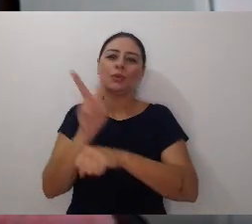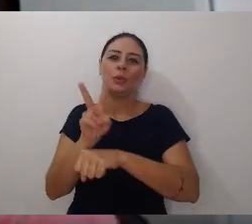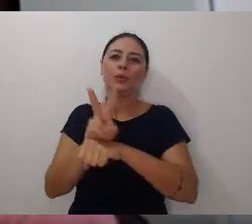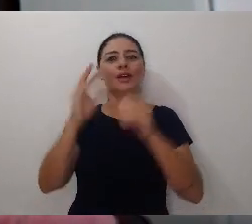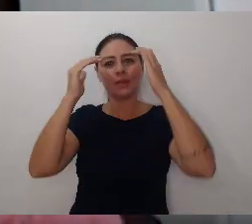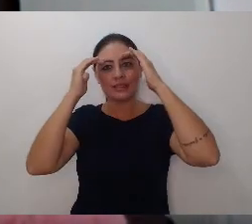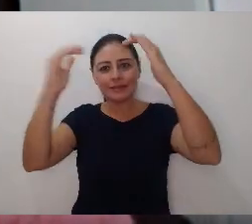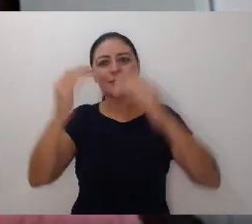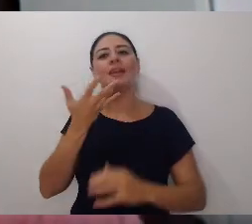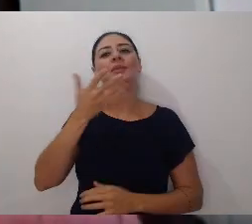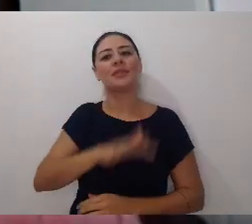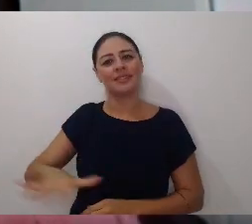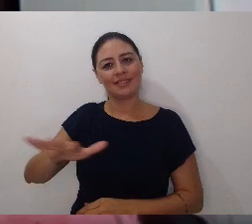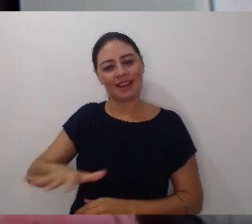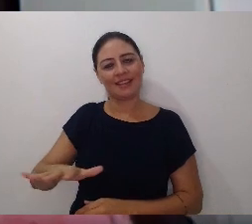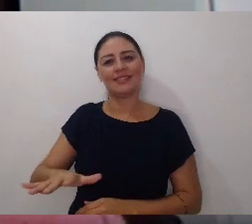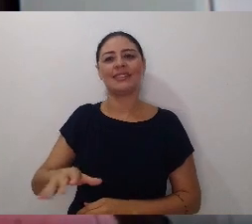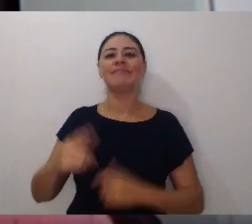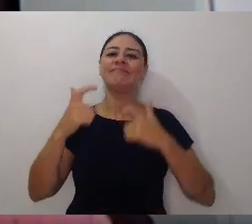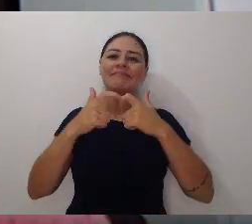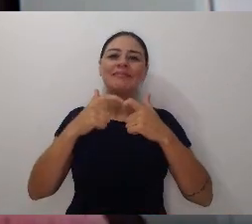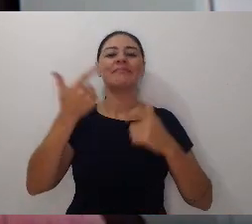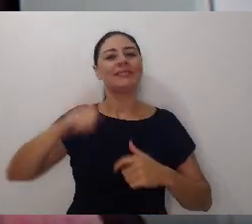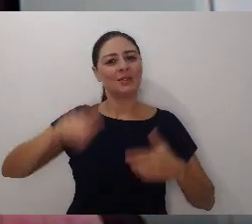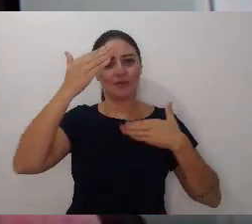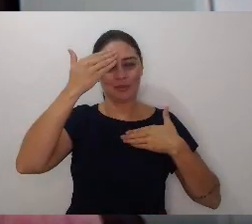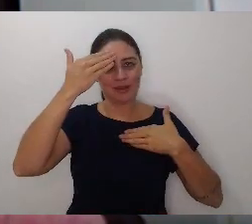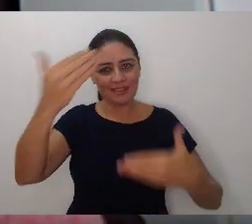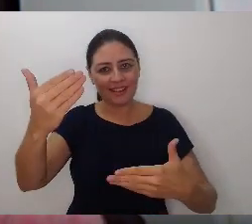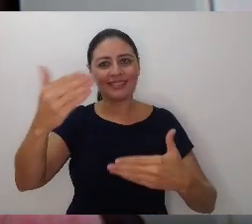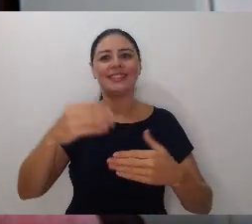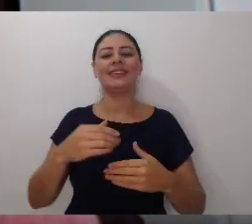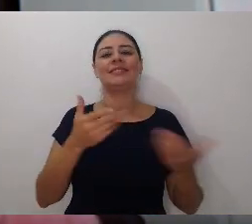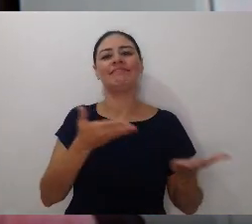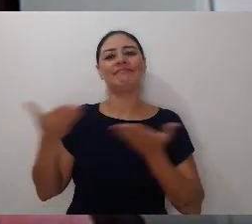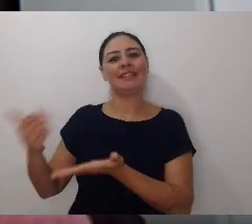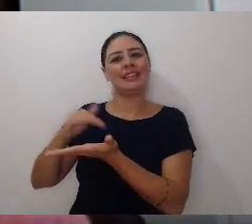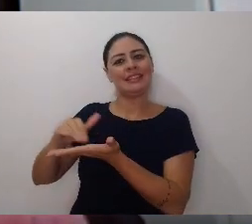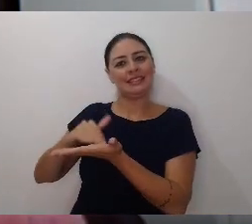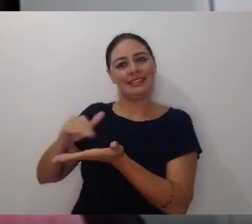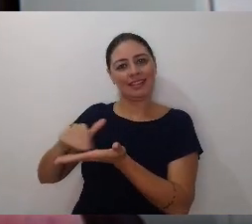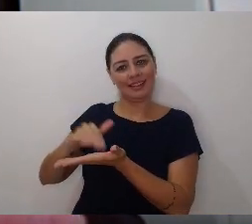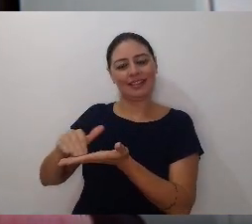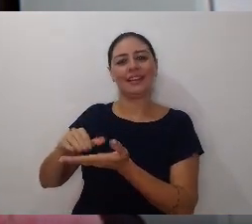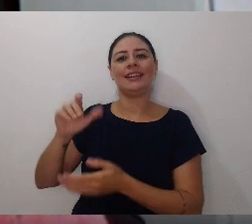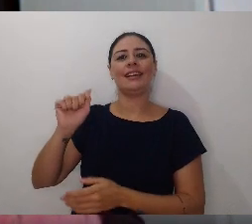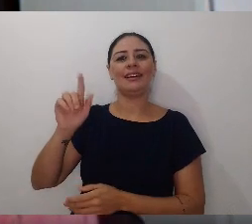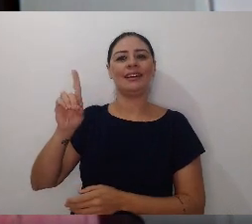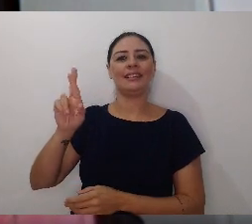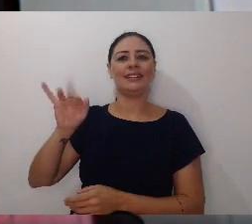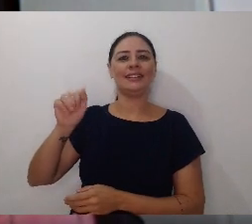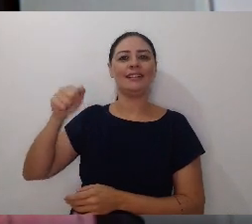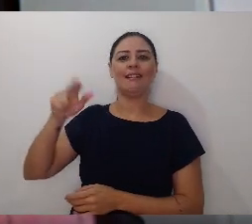aprendizado e de principalmente muito cuidado e respeito com as nossas crianças, né? Doutora, mais uma vez, muito obrigada. Eu